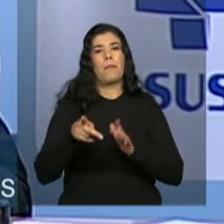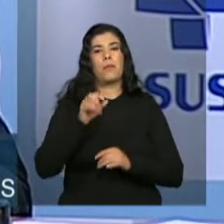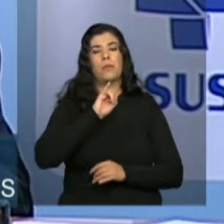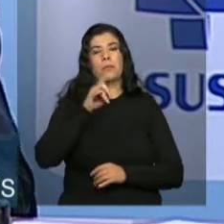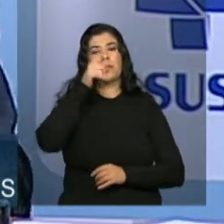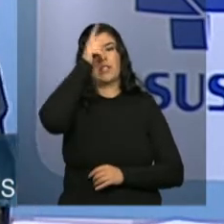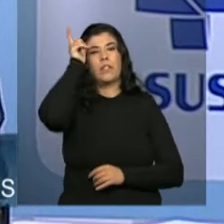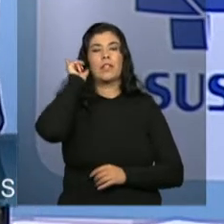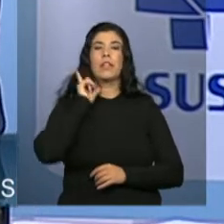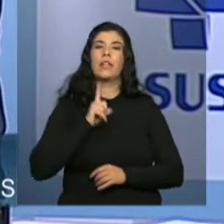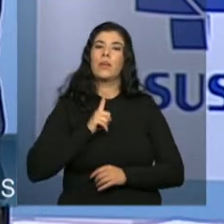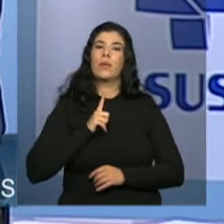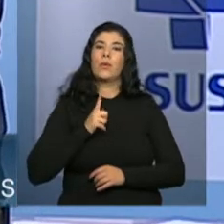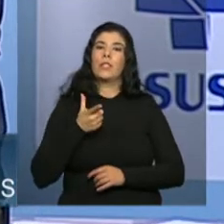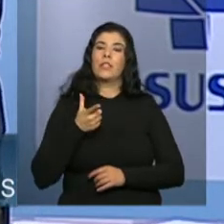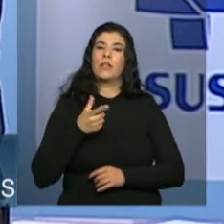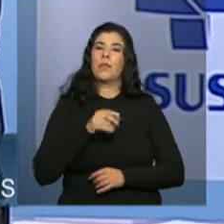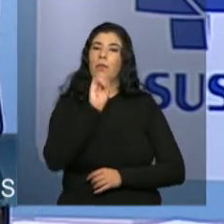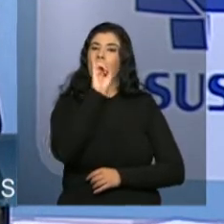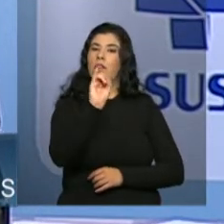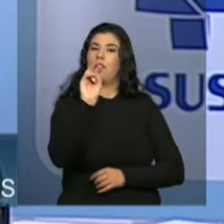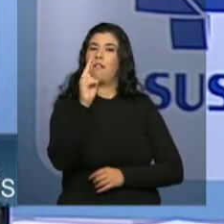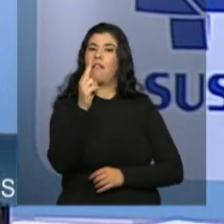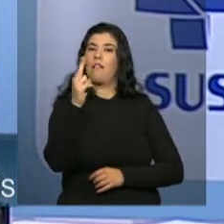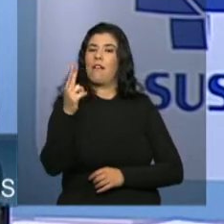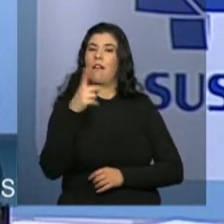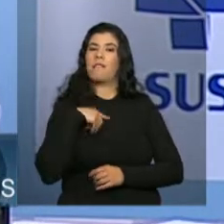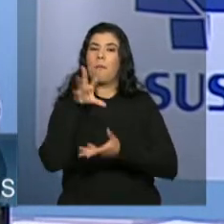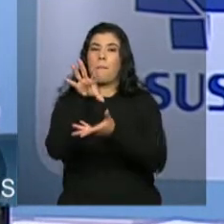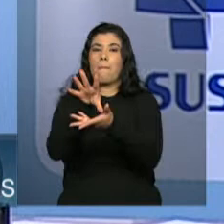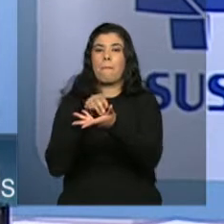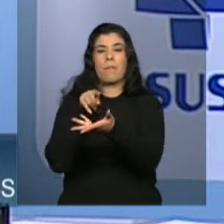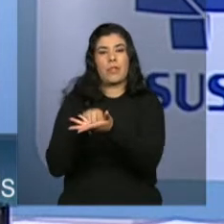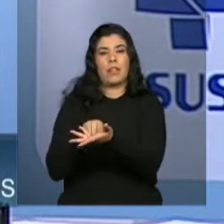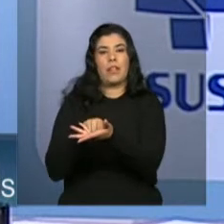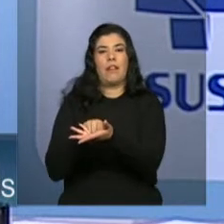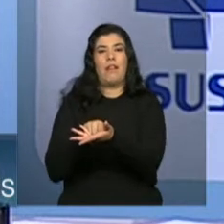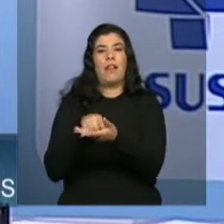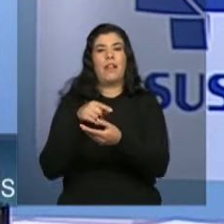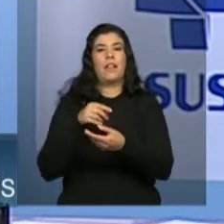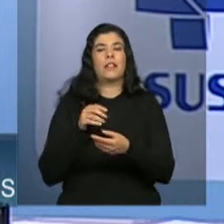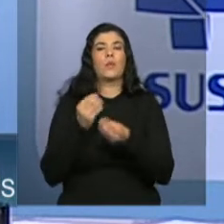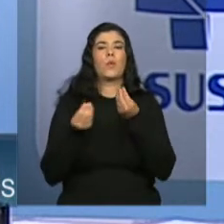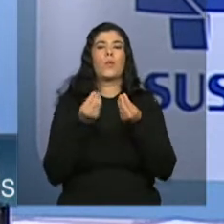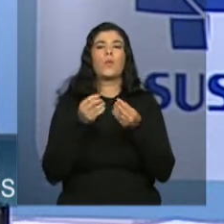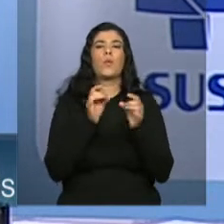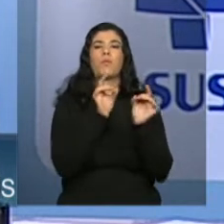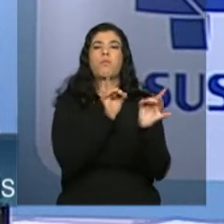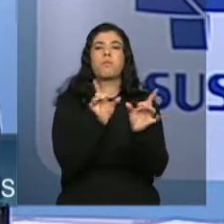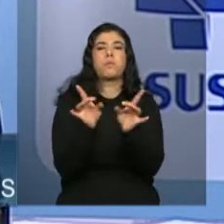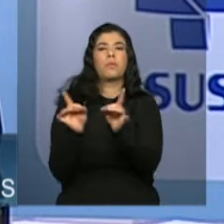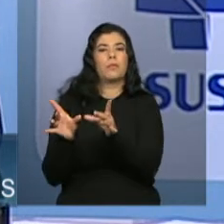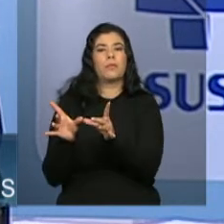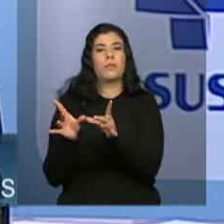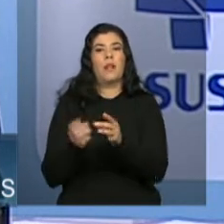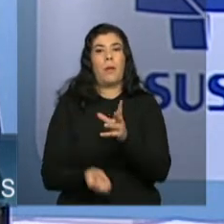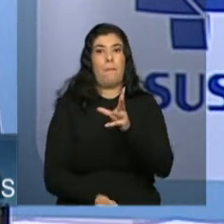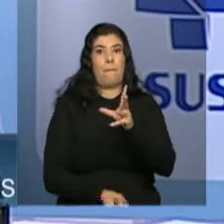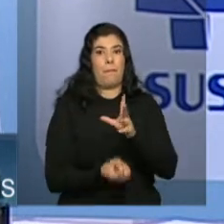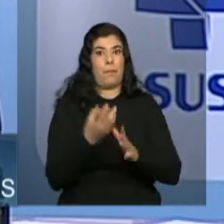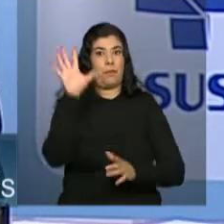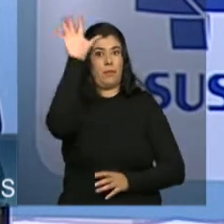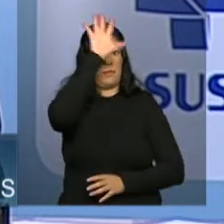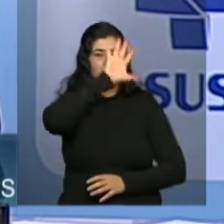essa essa realidade agora com iaga gente passa a captar e isso que é uma realidade do mercado o mercado cresceu a produção